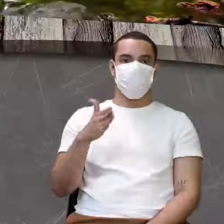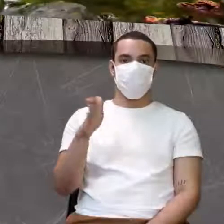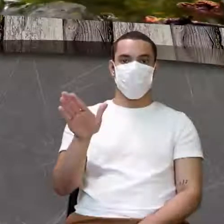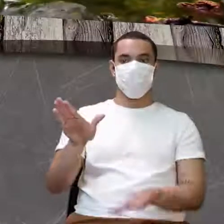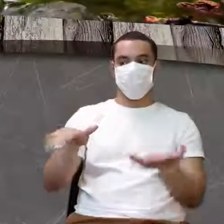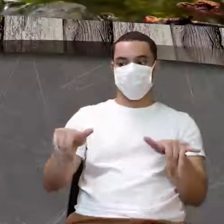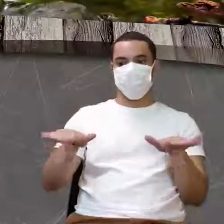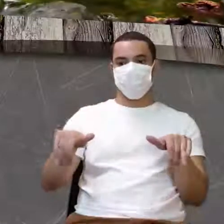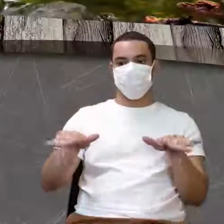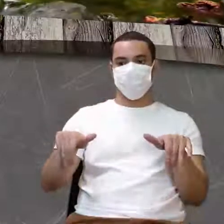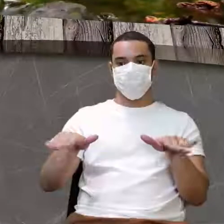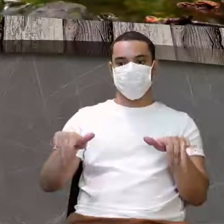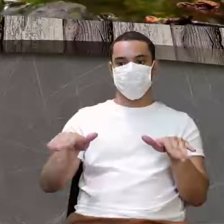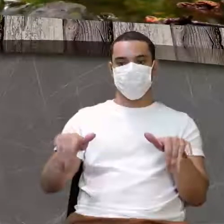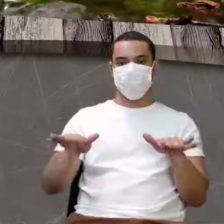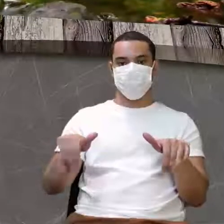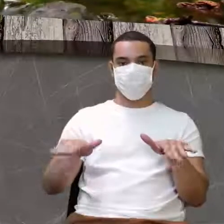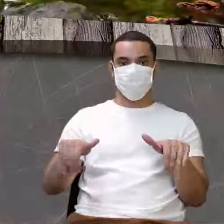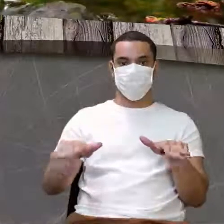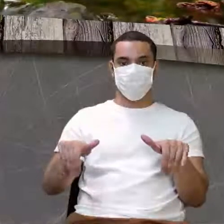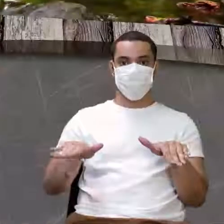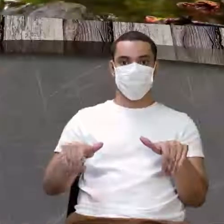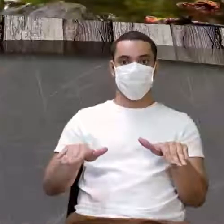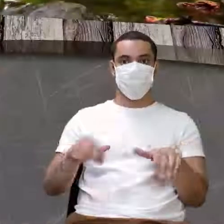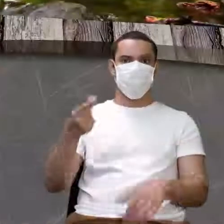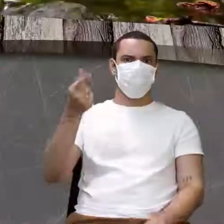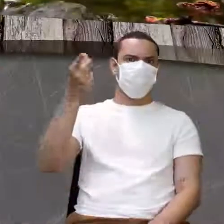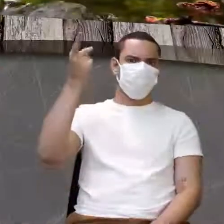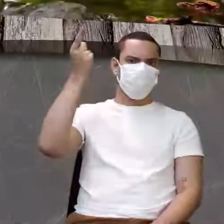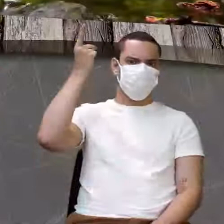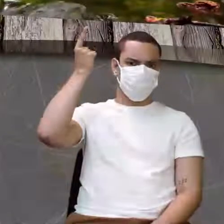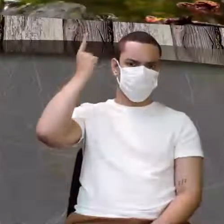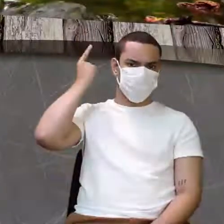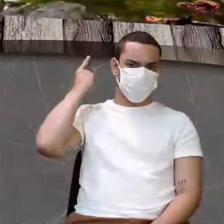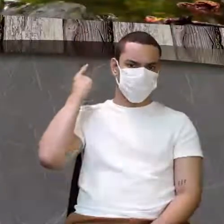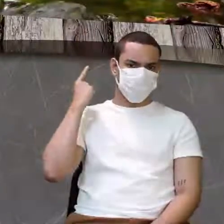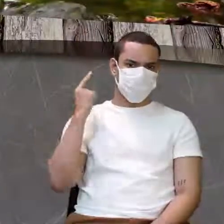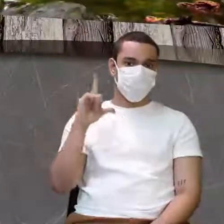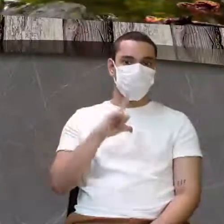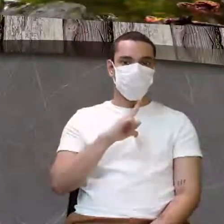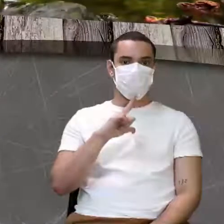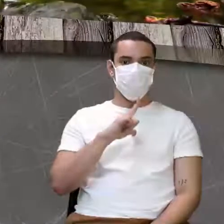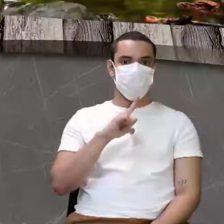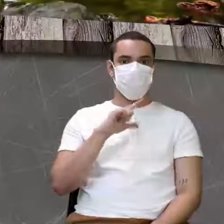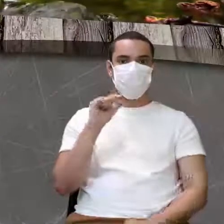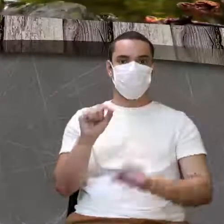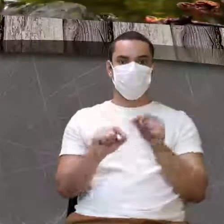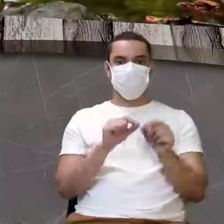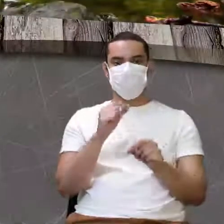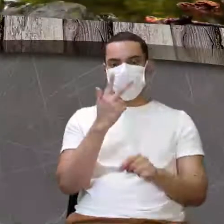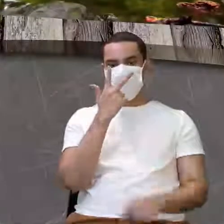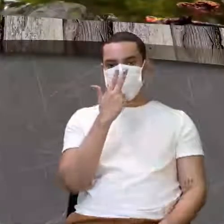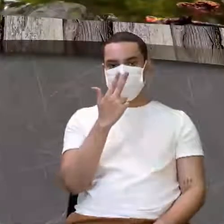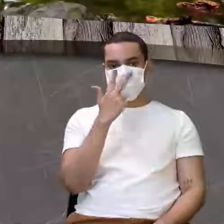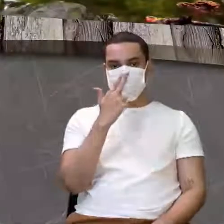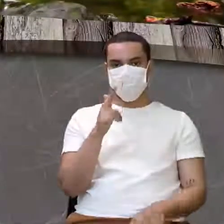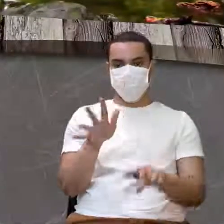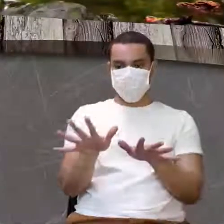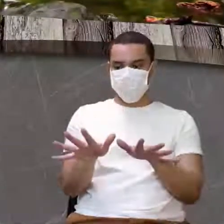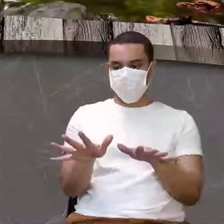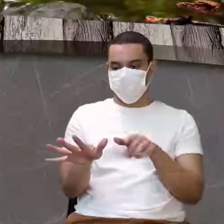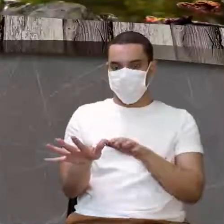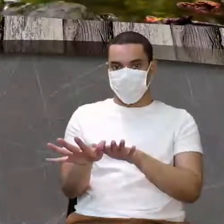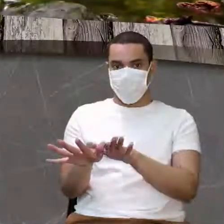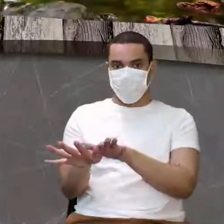lobado. Um peixe antigo, onde você tinha na nadadeira estruturas como